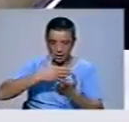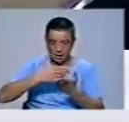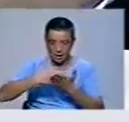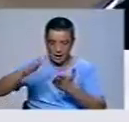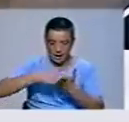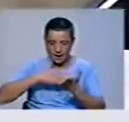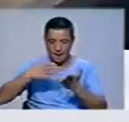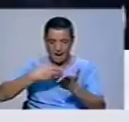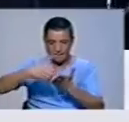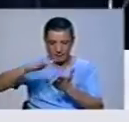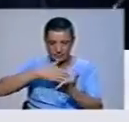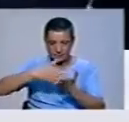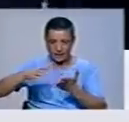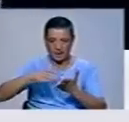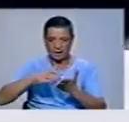à manteiga.